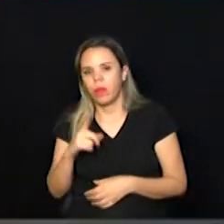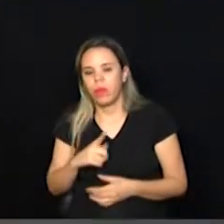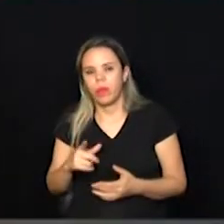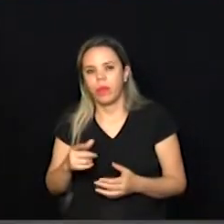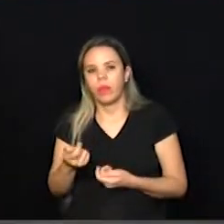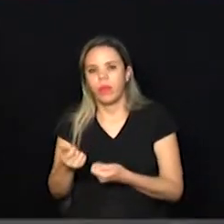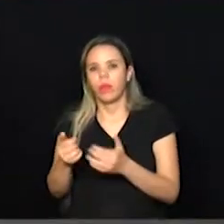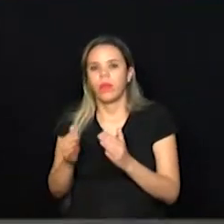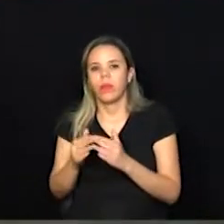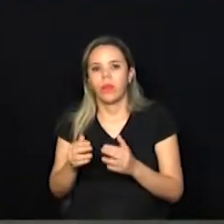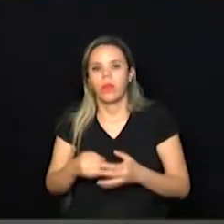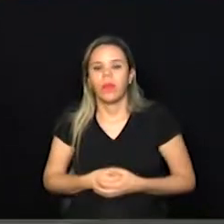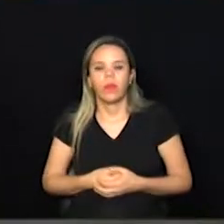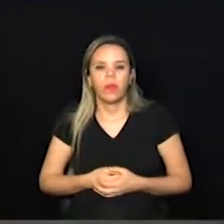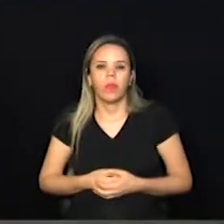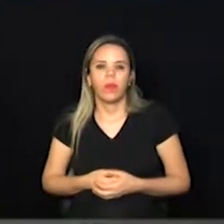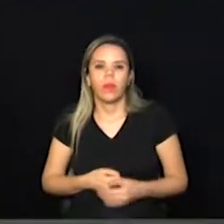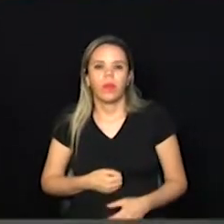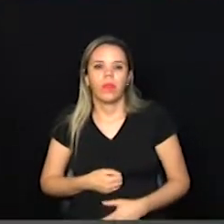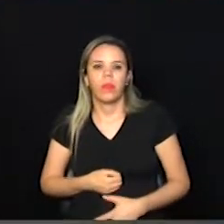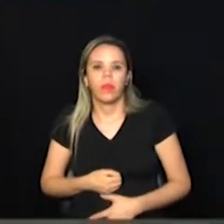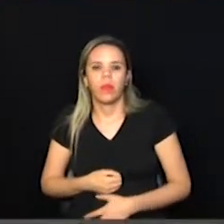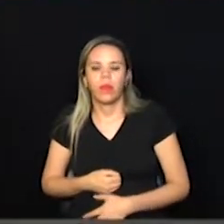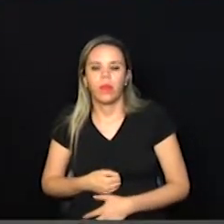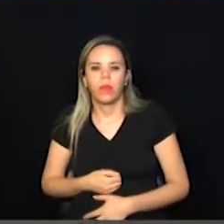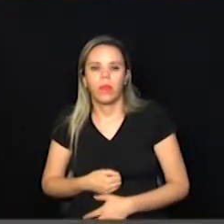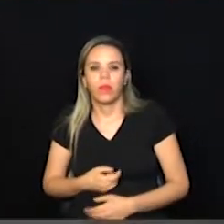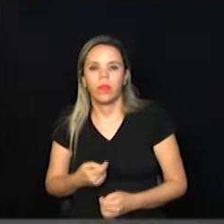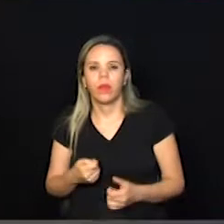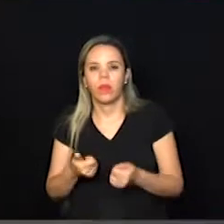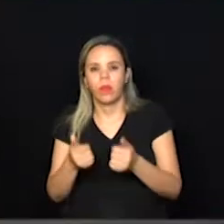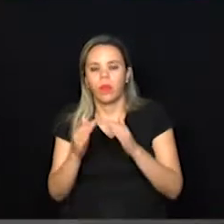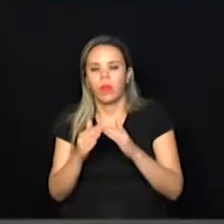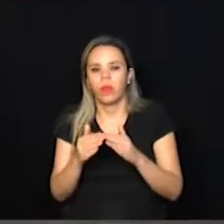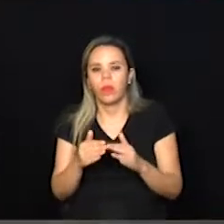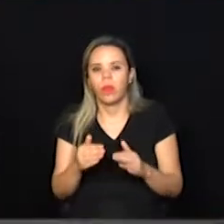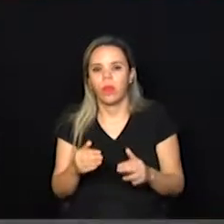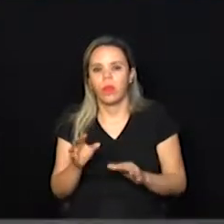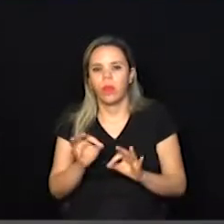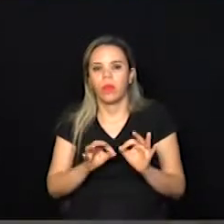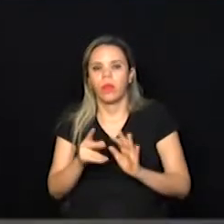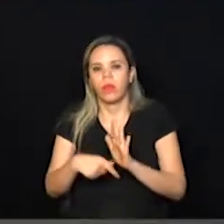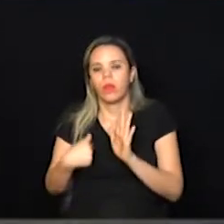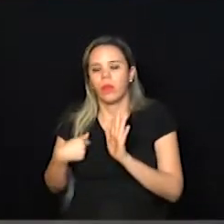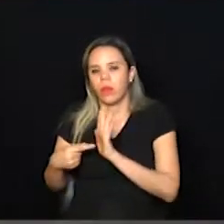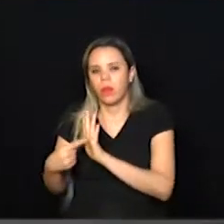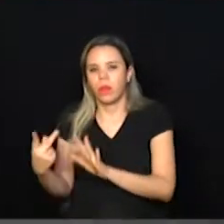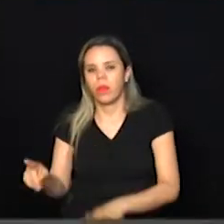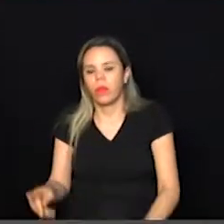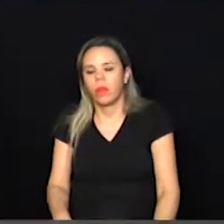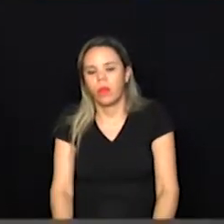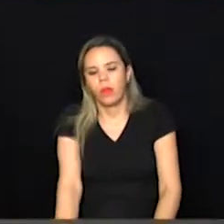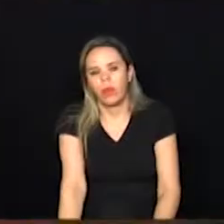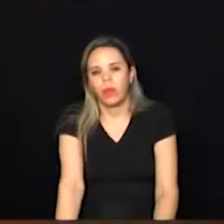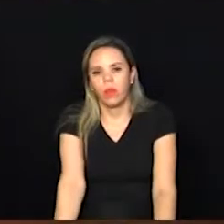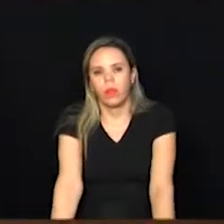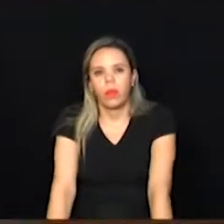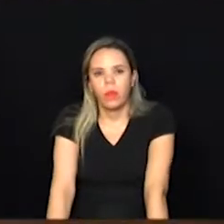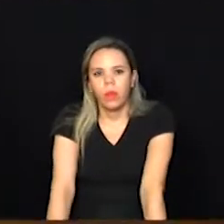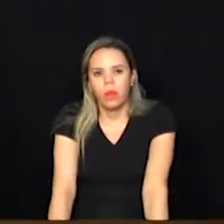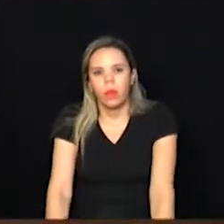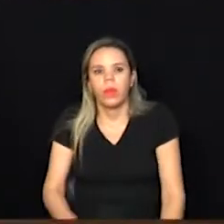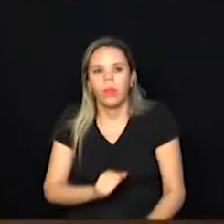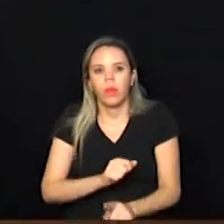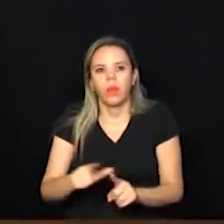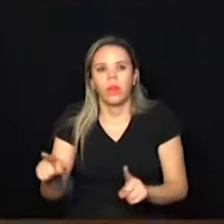auxílio moradia? Não, o auxílio moradia foi um projeto que eu apresentei. É o aluguel